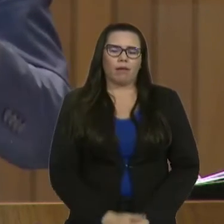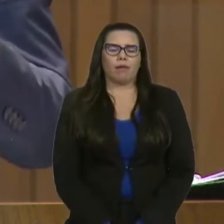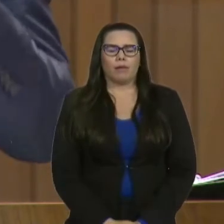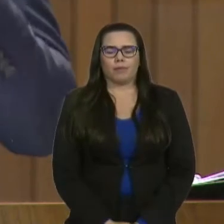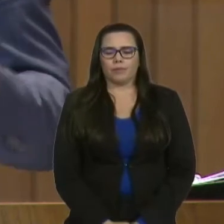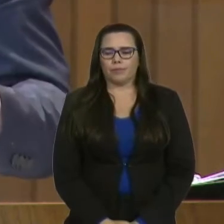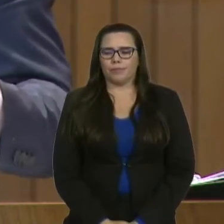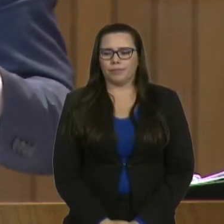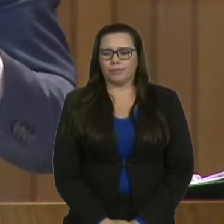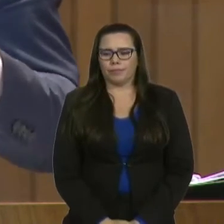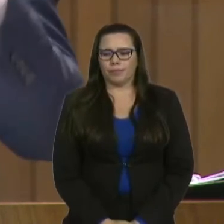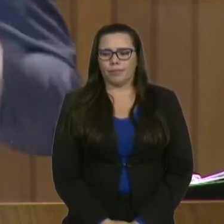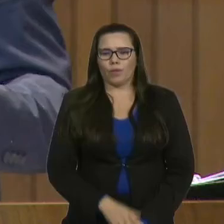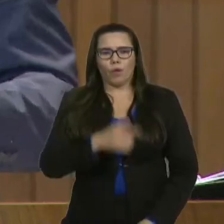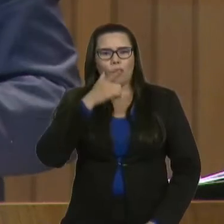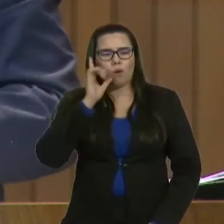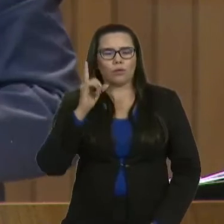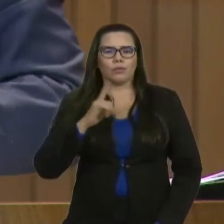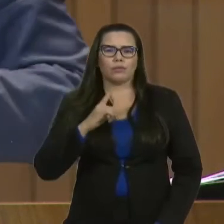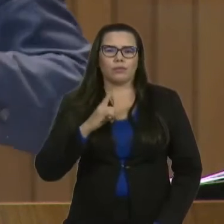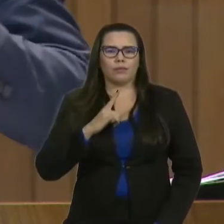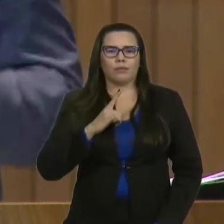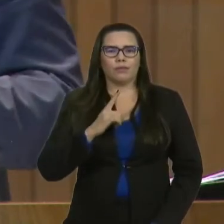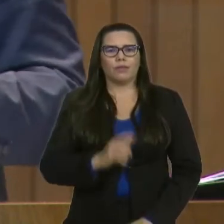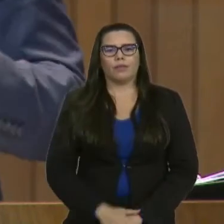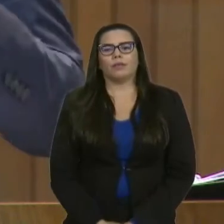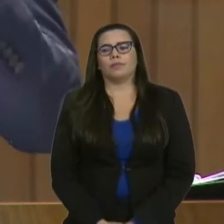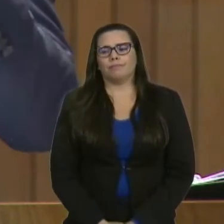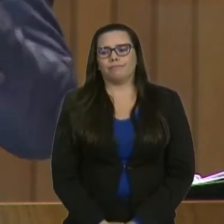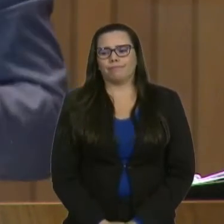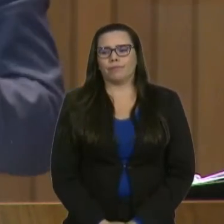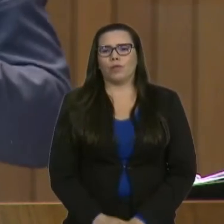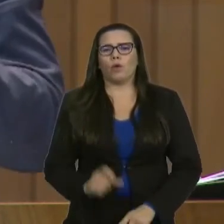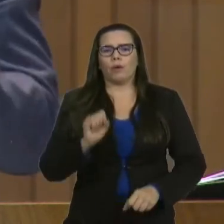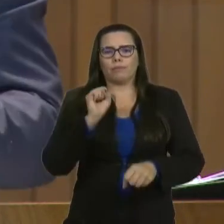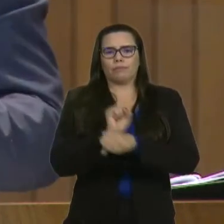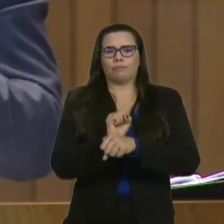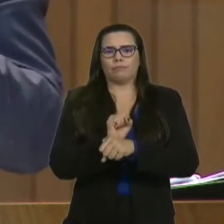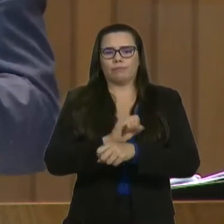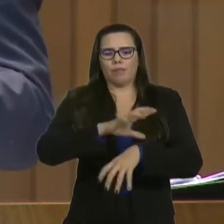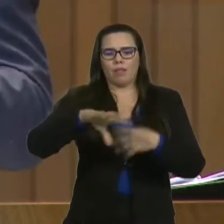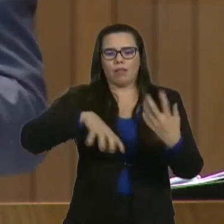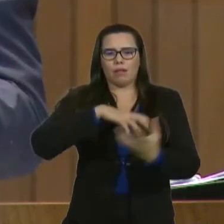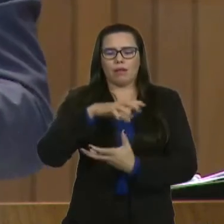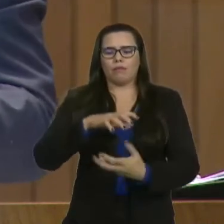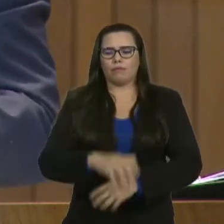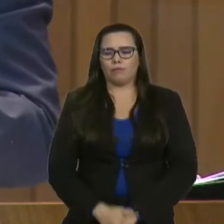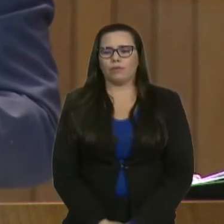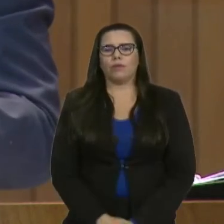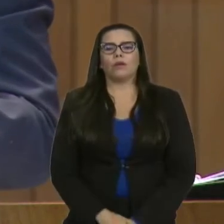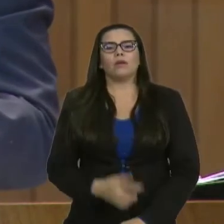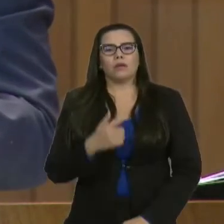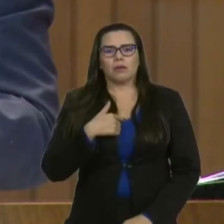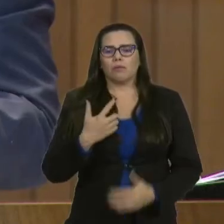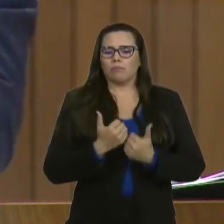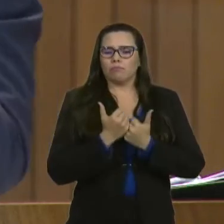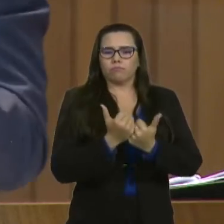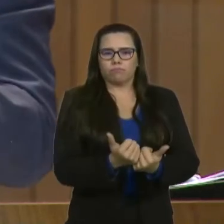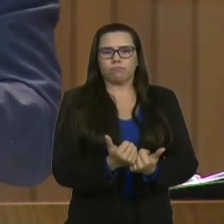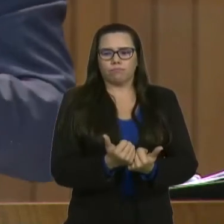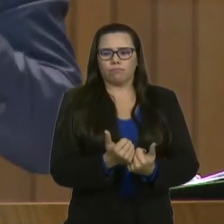pau de paralisação de mobilização E ontem receberam o apoio do Estado do Maranhão